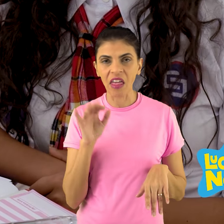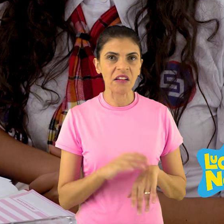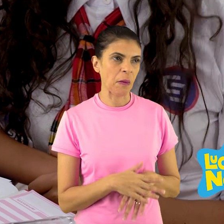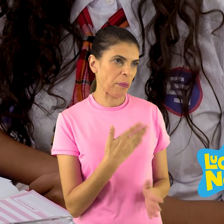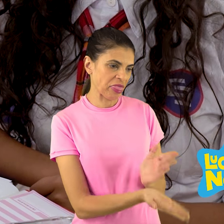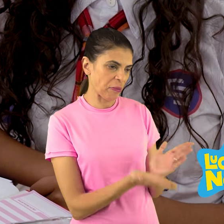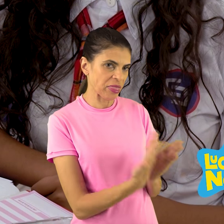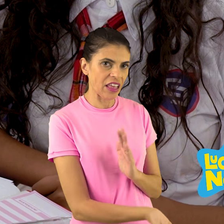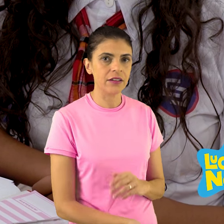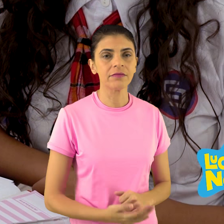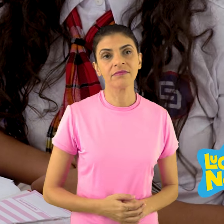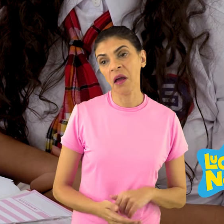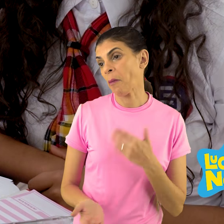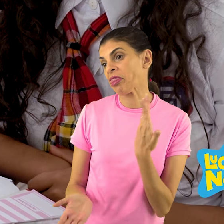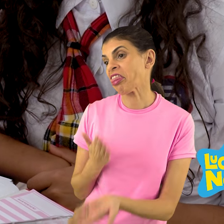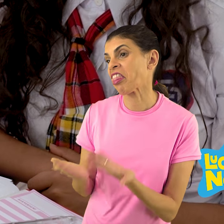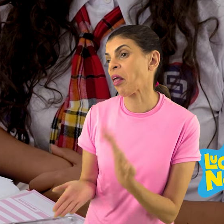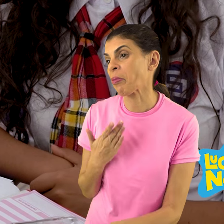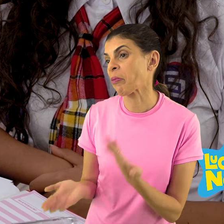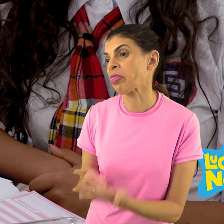Perdedor. Você vai perder.